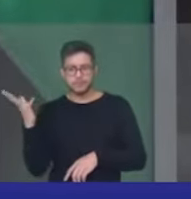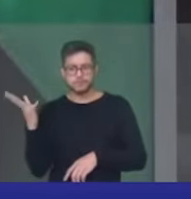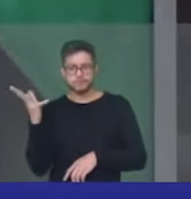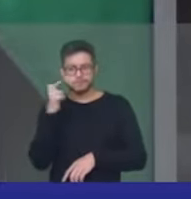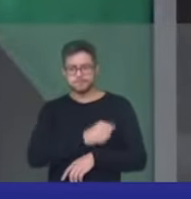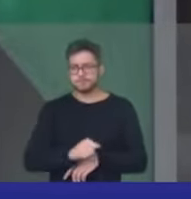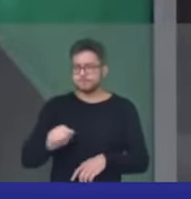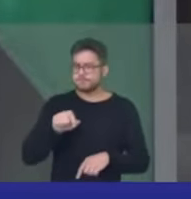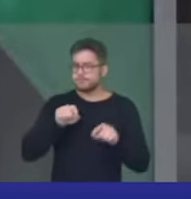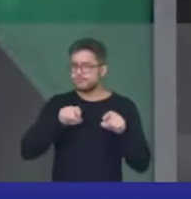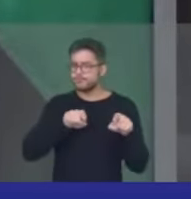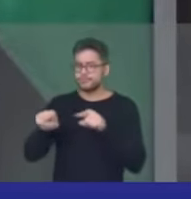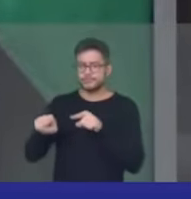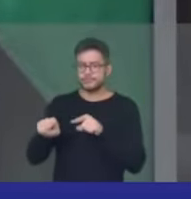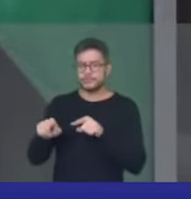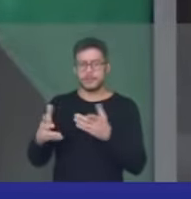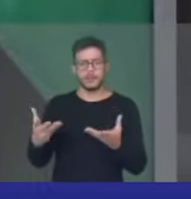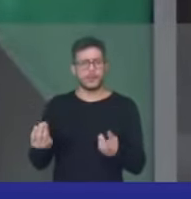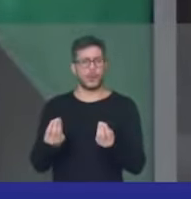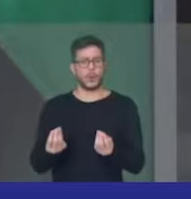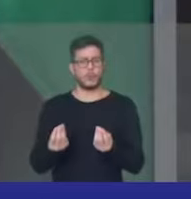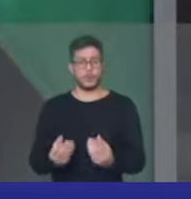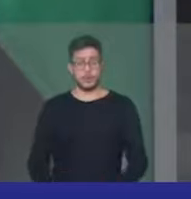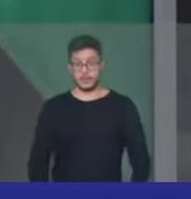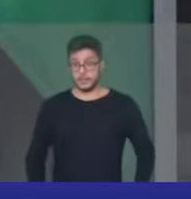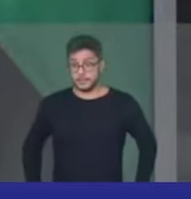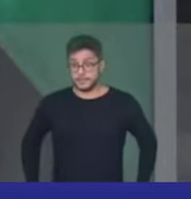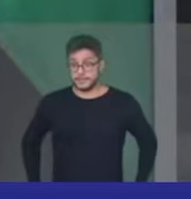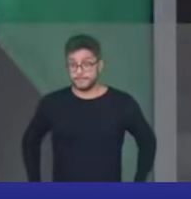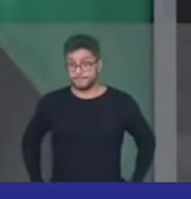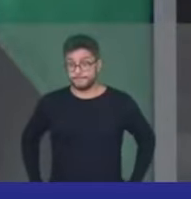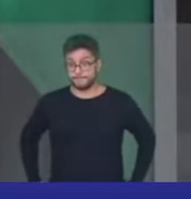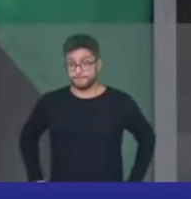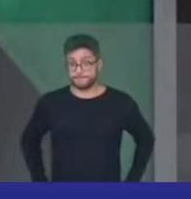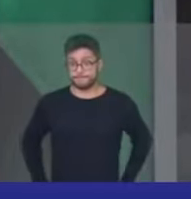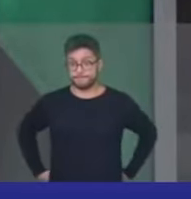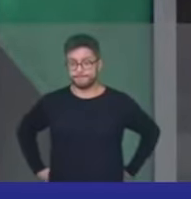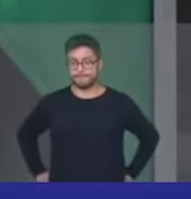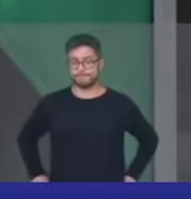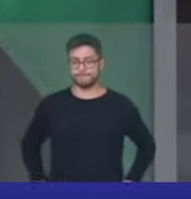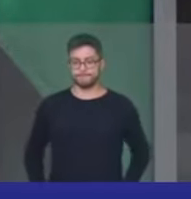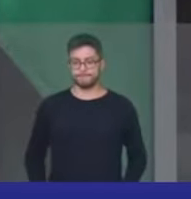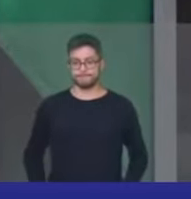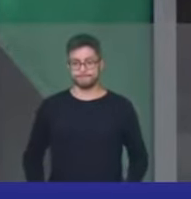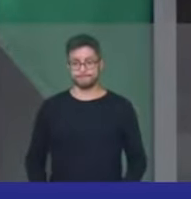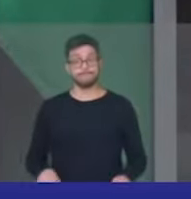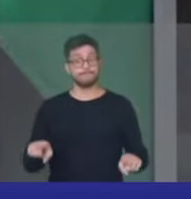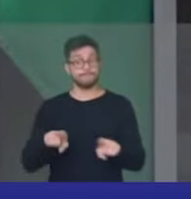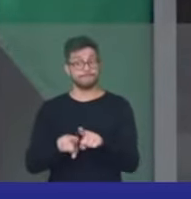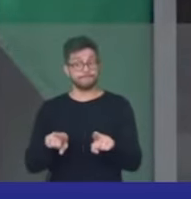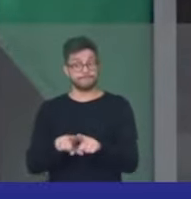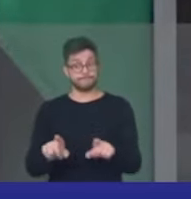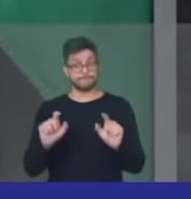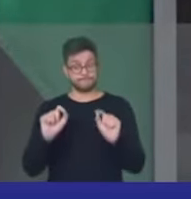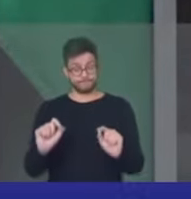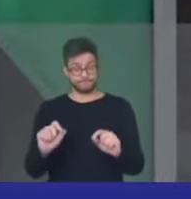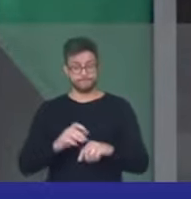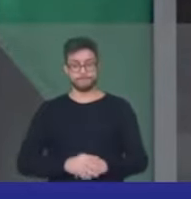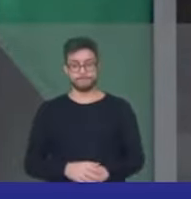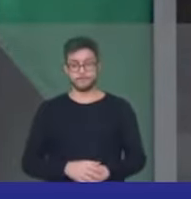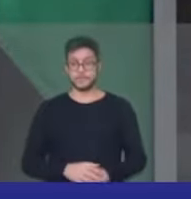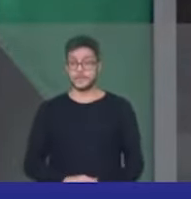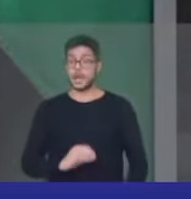um desastre esse governo e mais já não bastasse a a ministra Marina